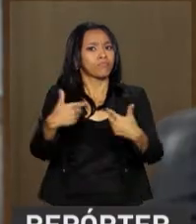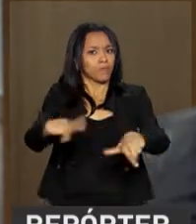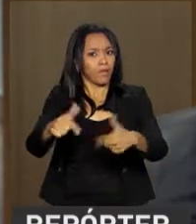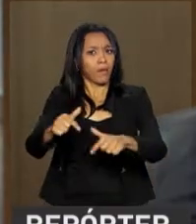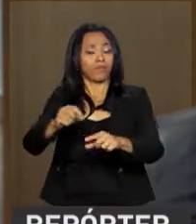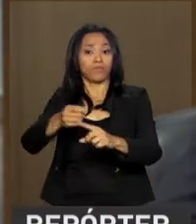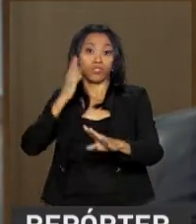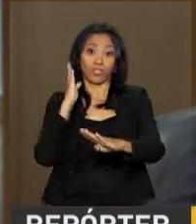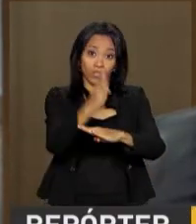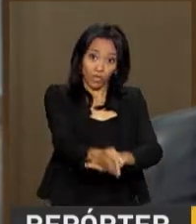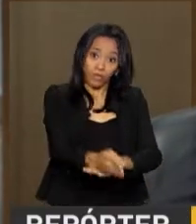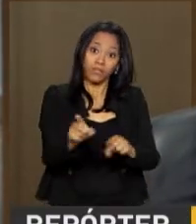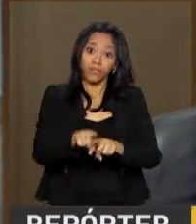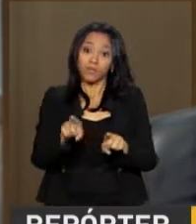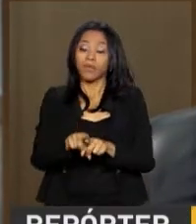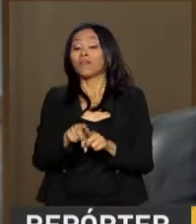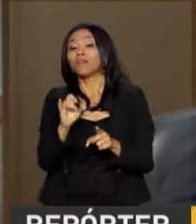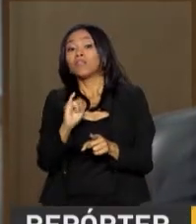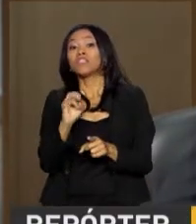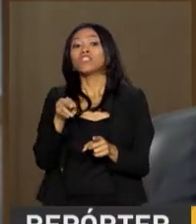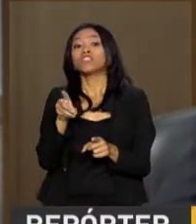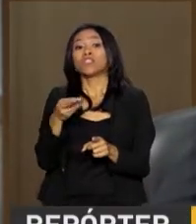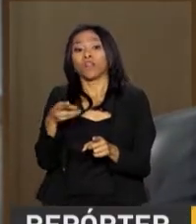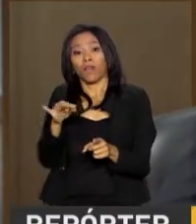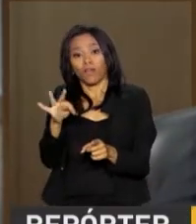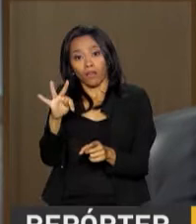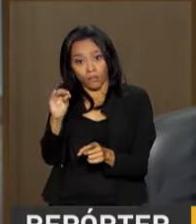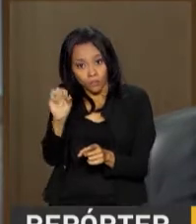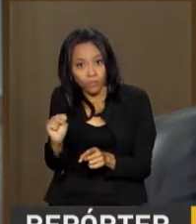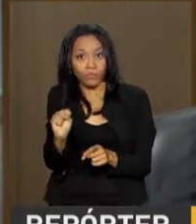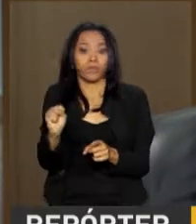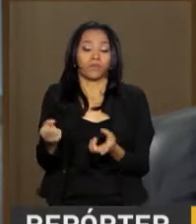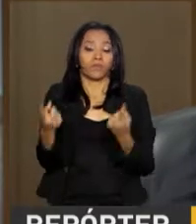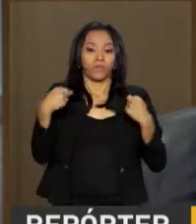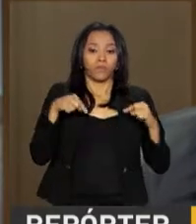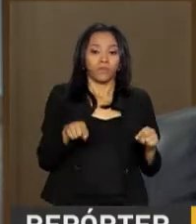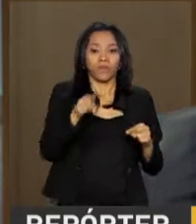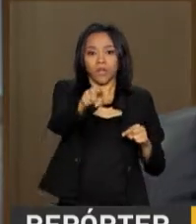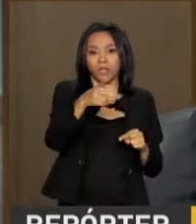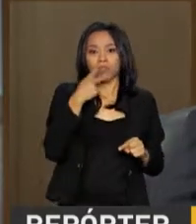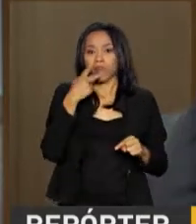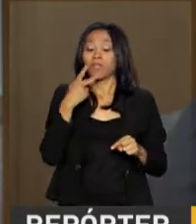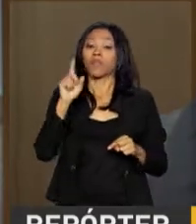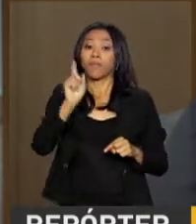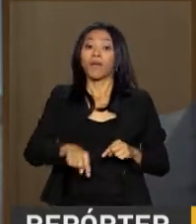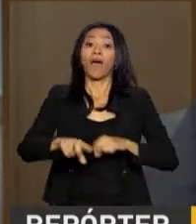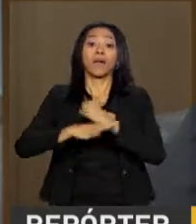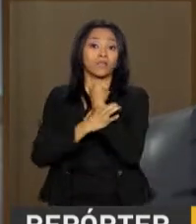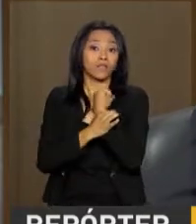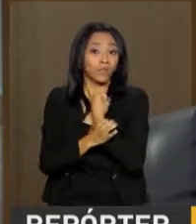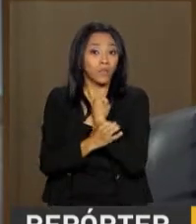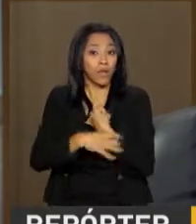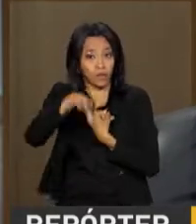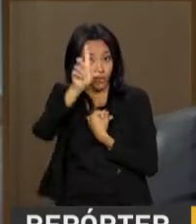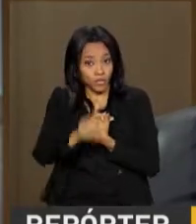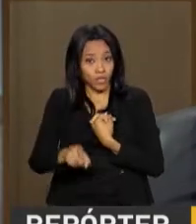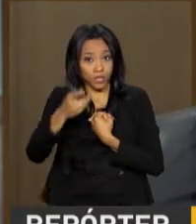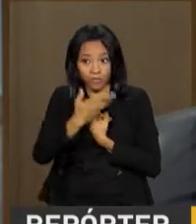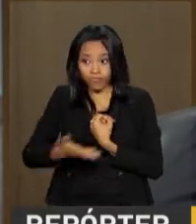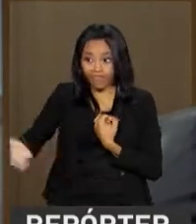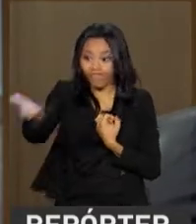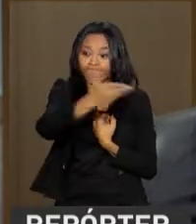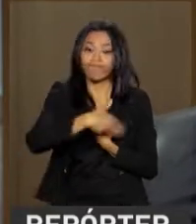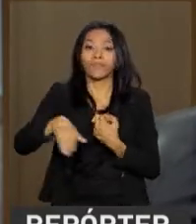é o esforço não só de garantir o mais importante dos direitos do cidadão que o direito à casa própria não é isso